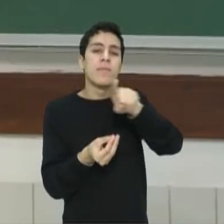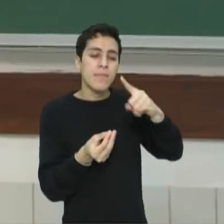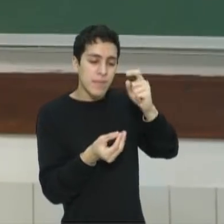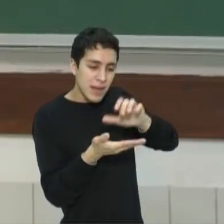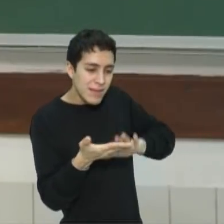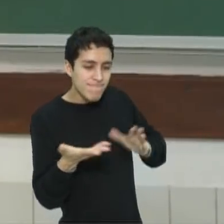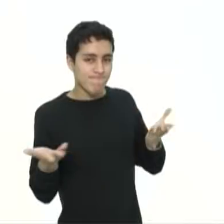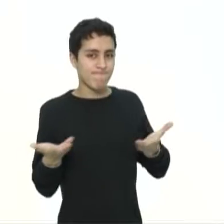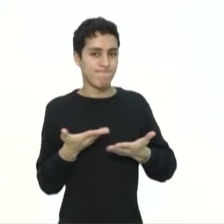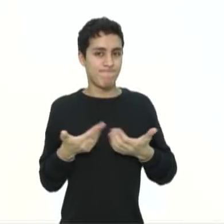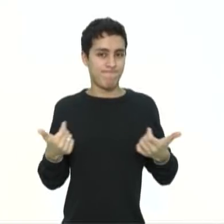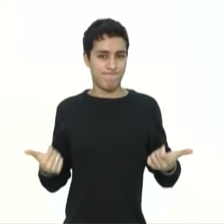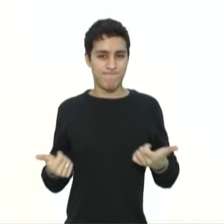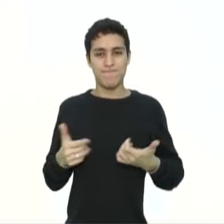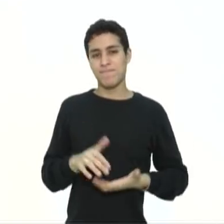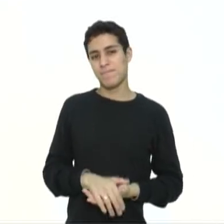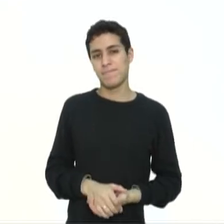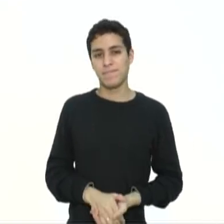aula de hoje.